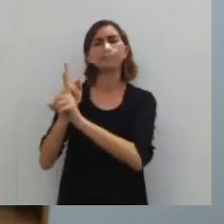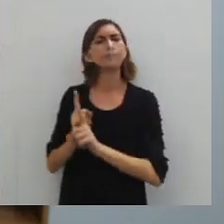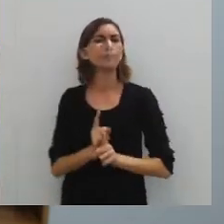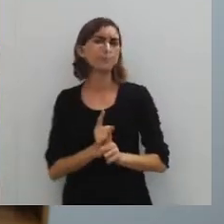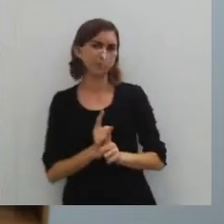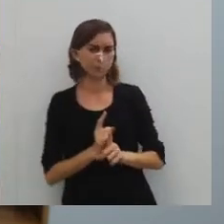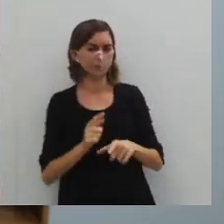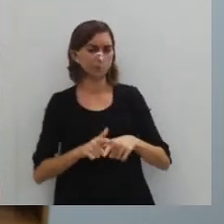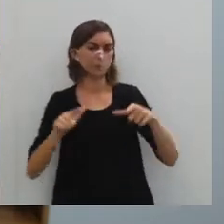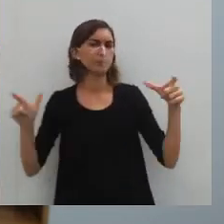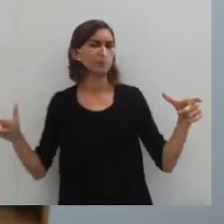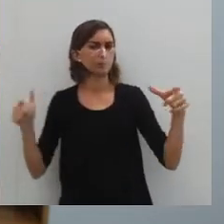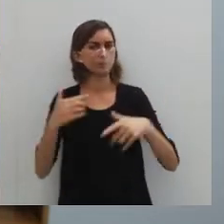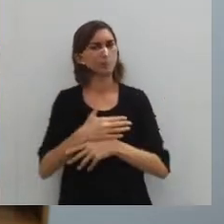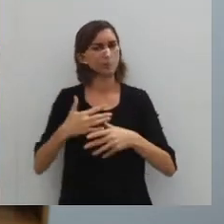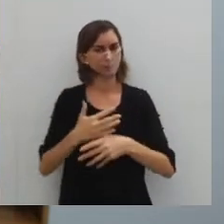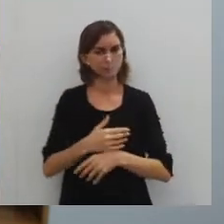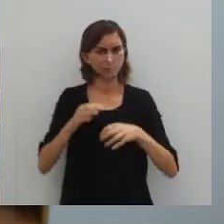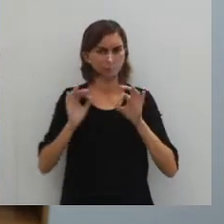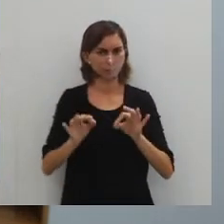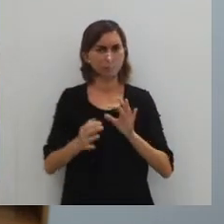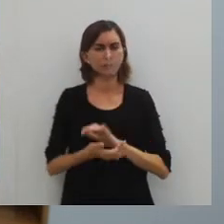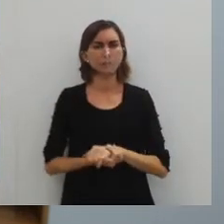nas grandes cidades, certo?